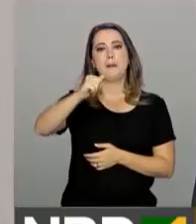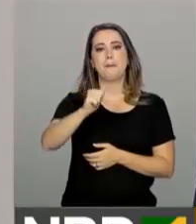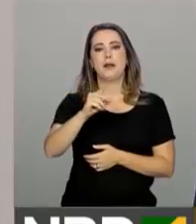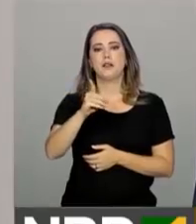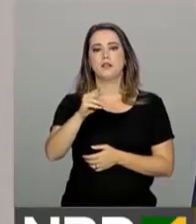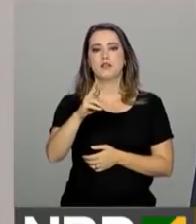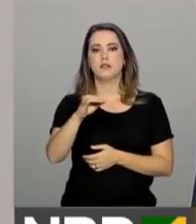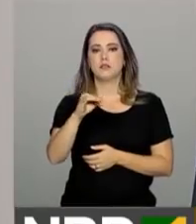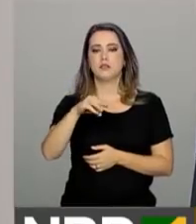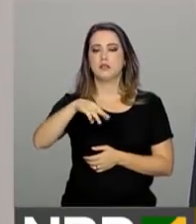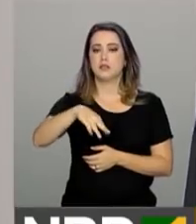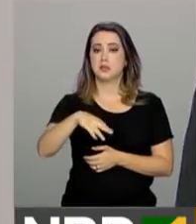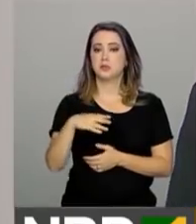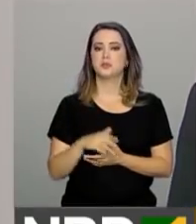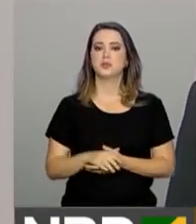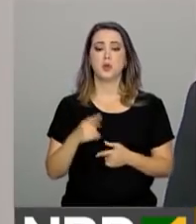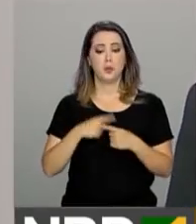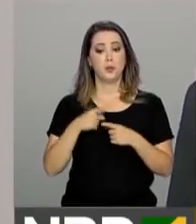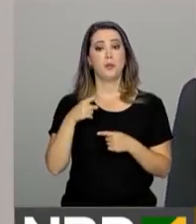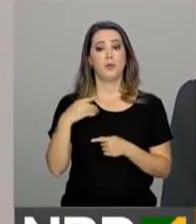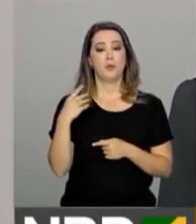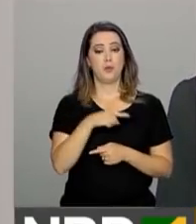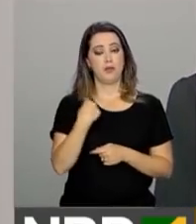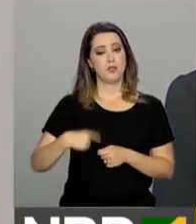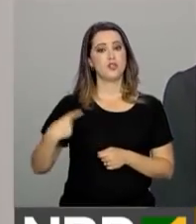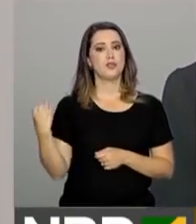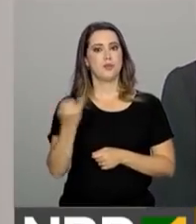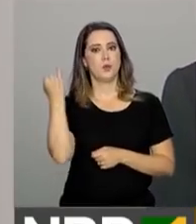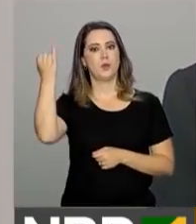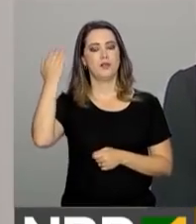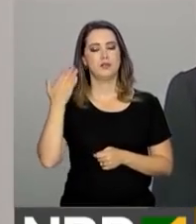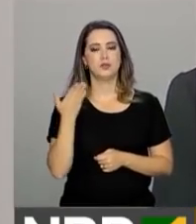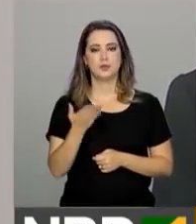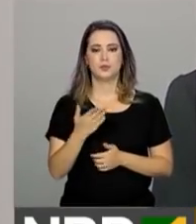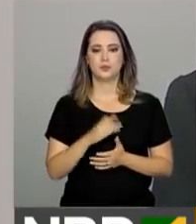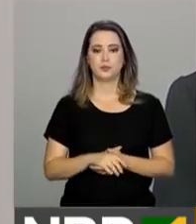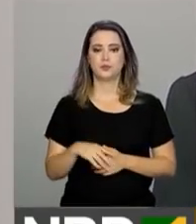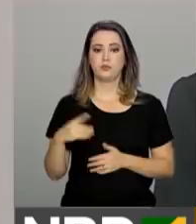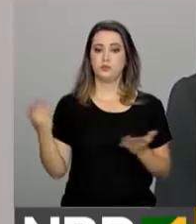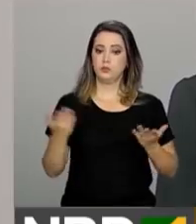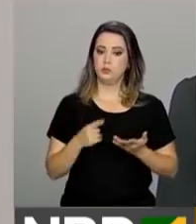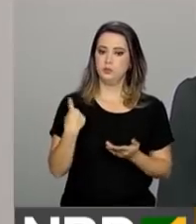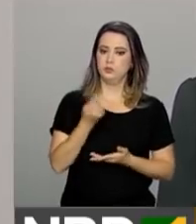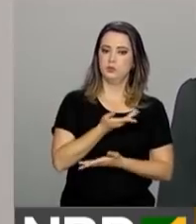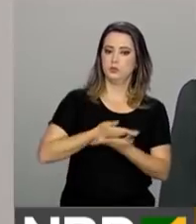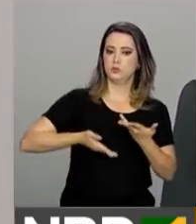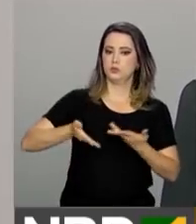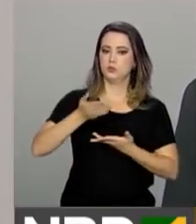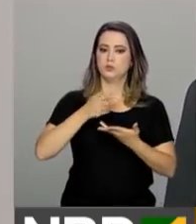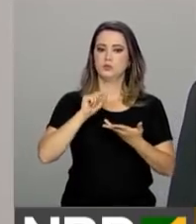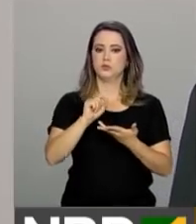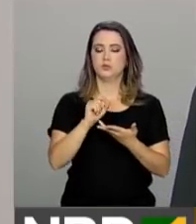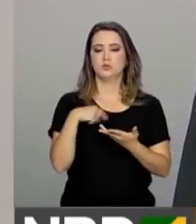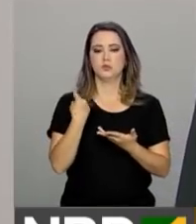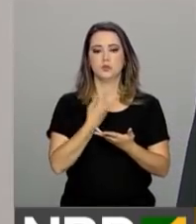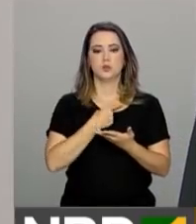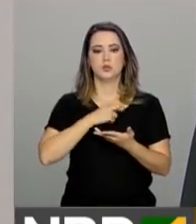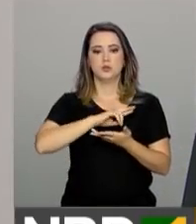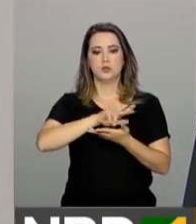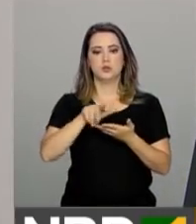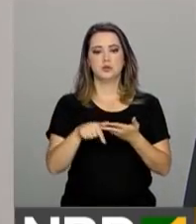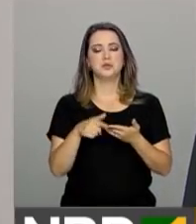extraordinária e nós temos hoje como dissipe nato a relações é das mais dinâmicas e